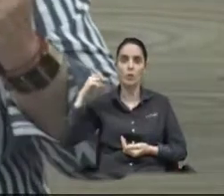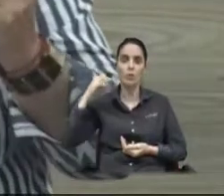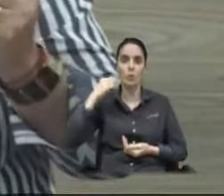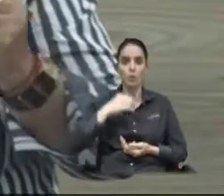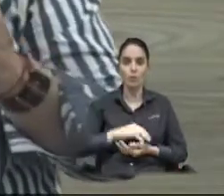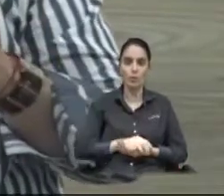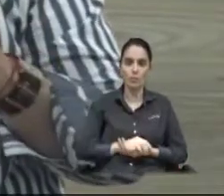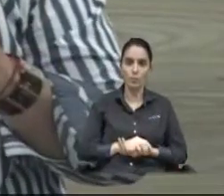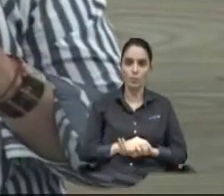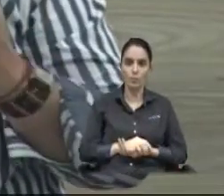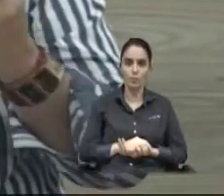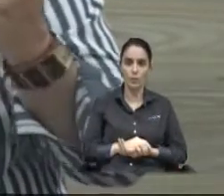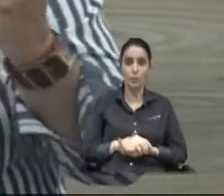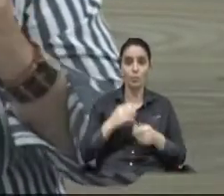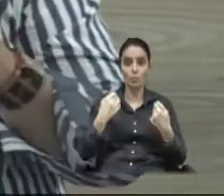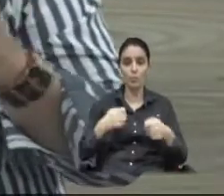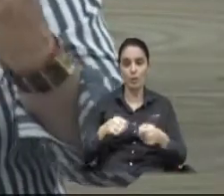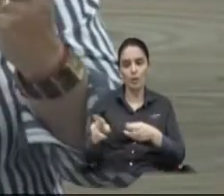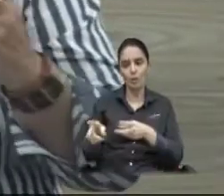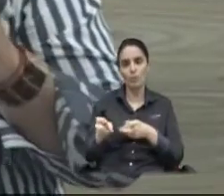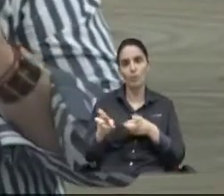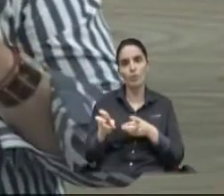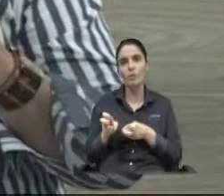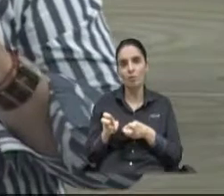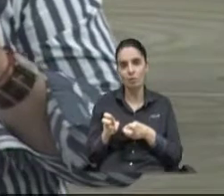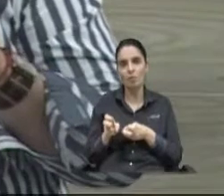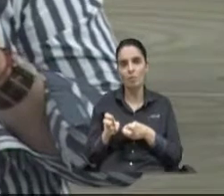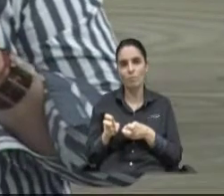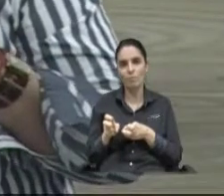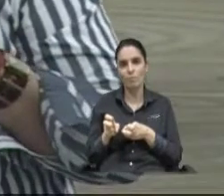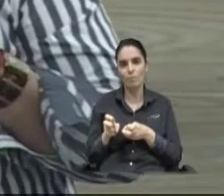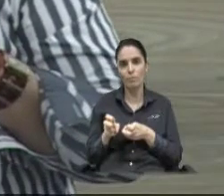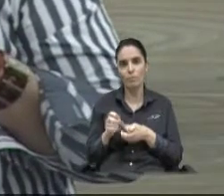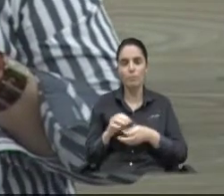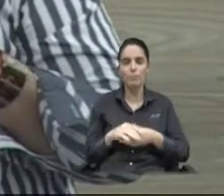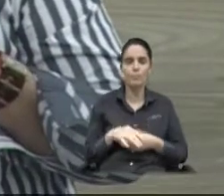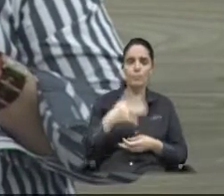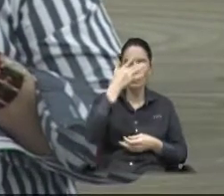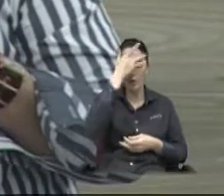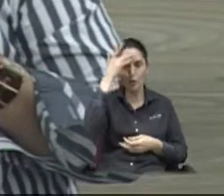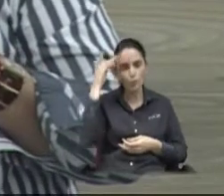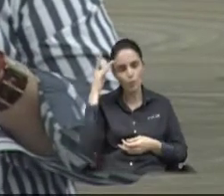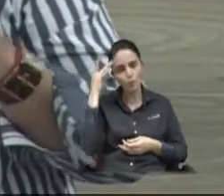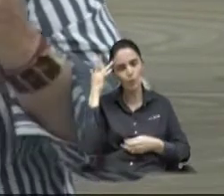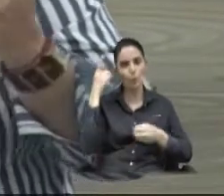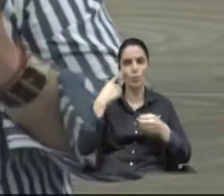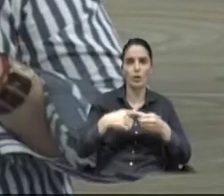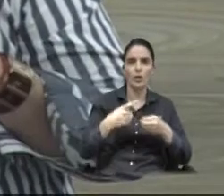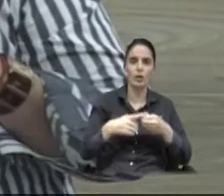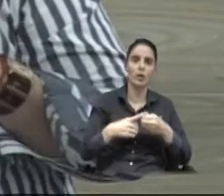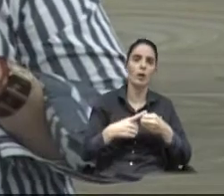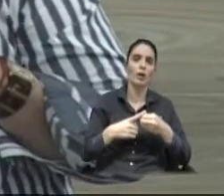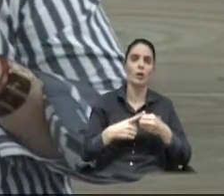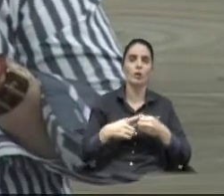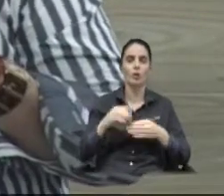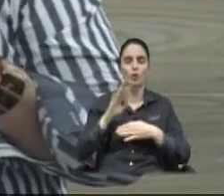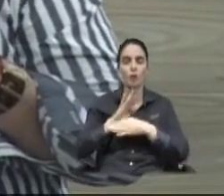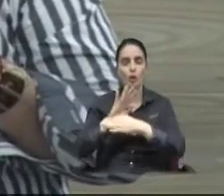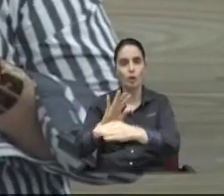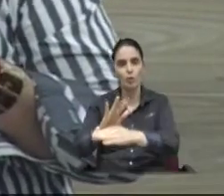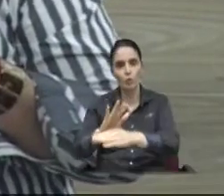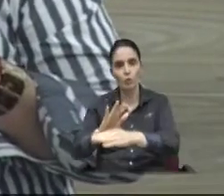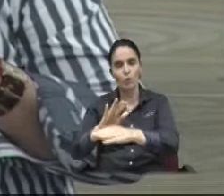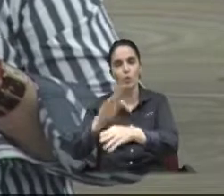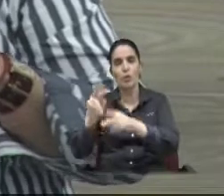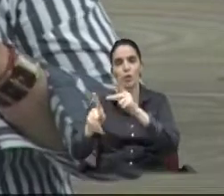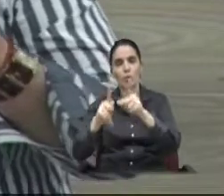gente identificar, né? Reconhecer nas pessoas da nossa cidade, tantas pessoas que prestam serviços, que se